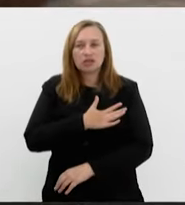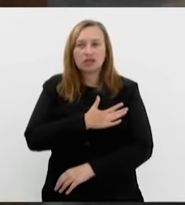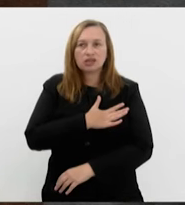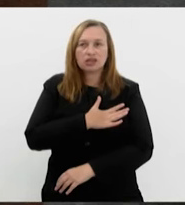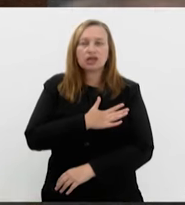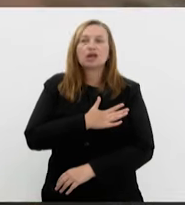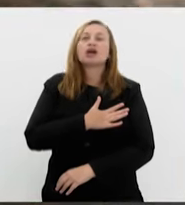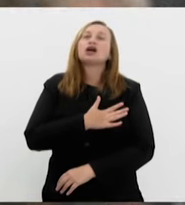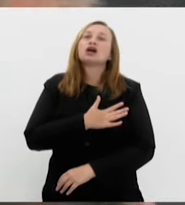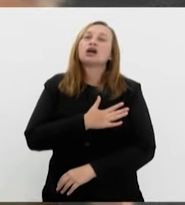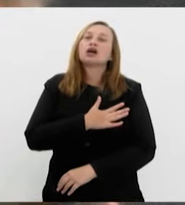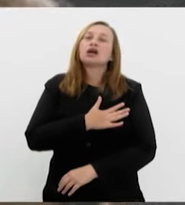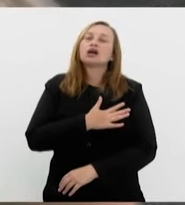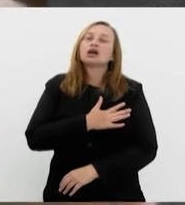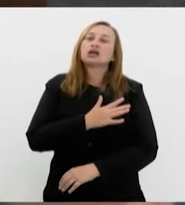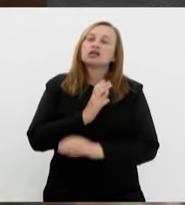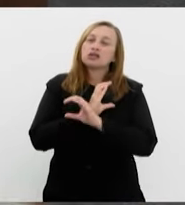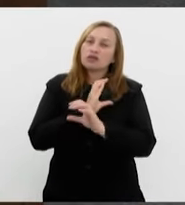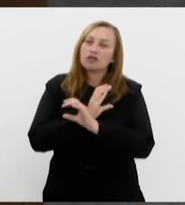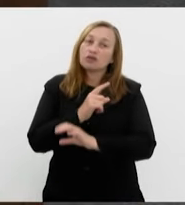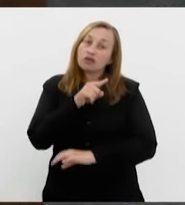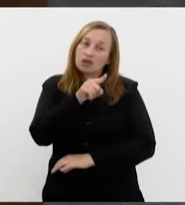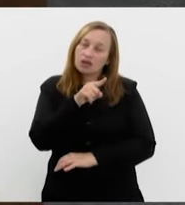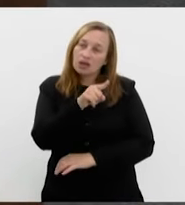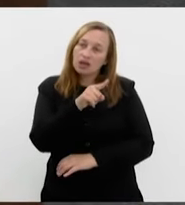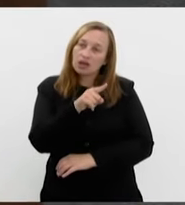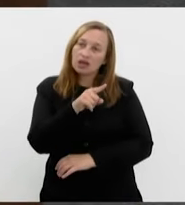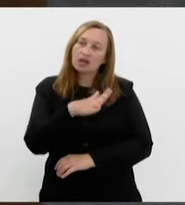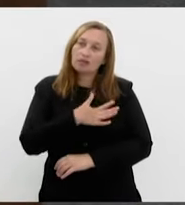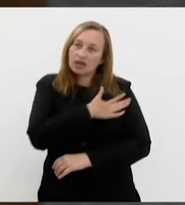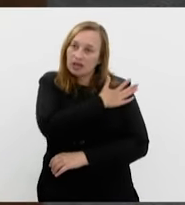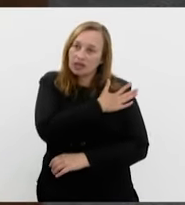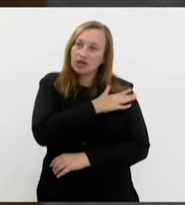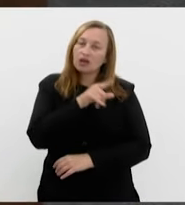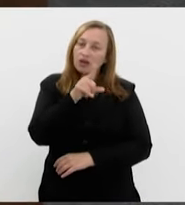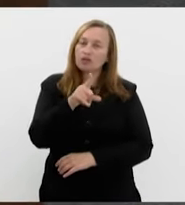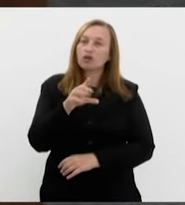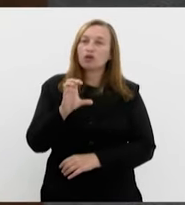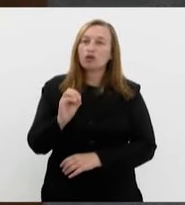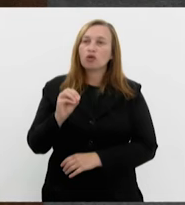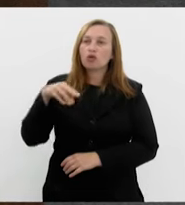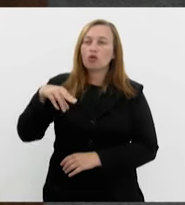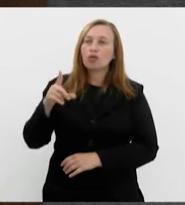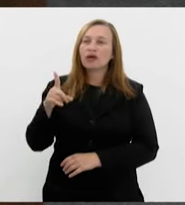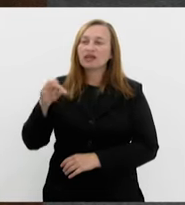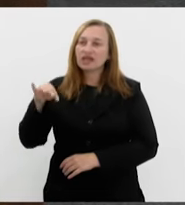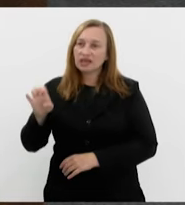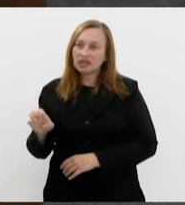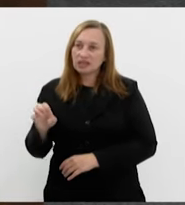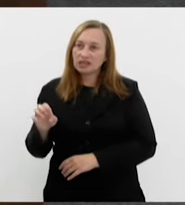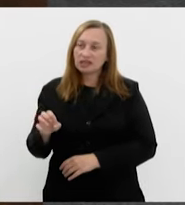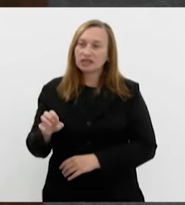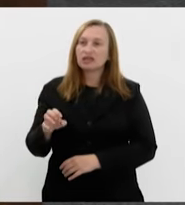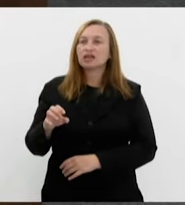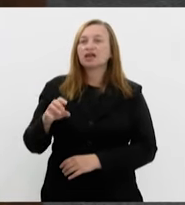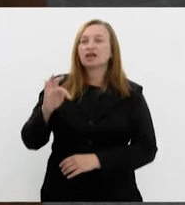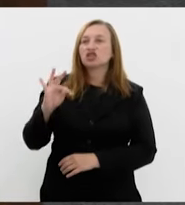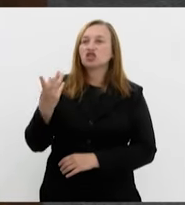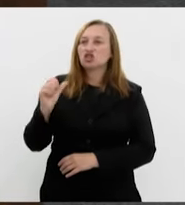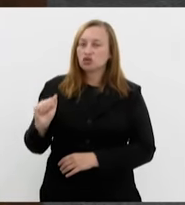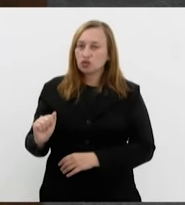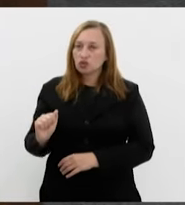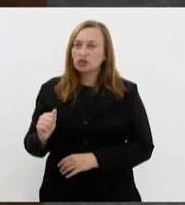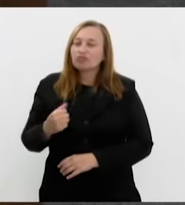Militar. O coronel Busnello foi comandante do batalhão da Tijuca, deixou ali